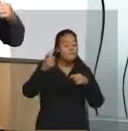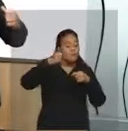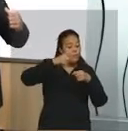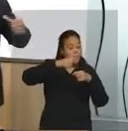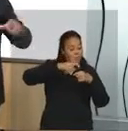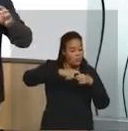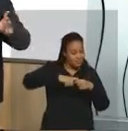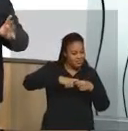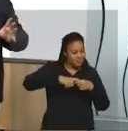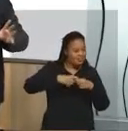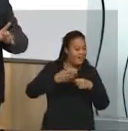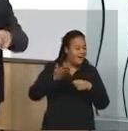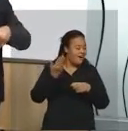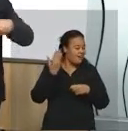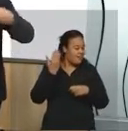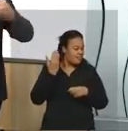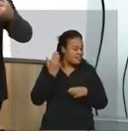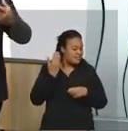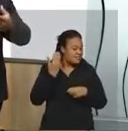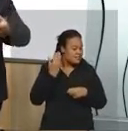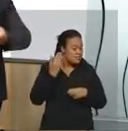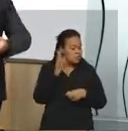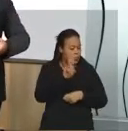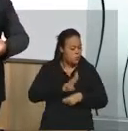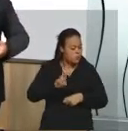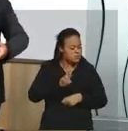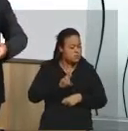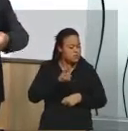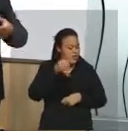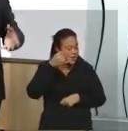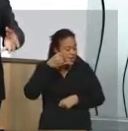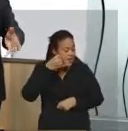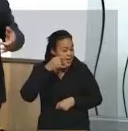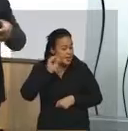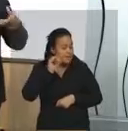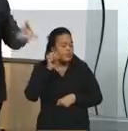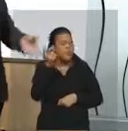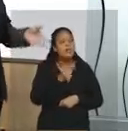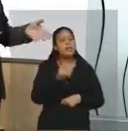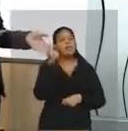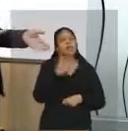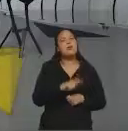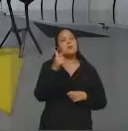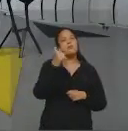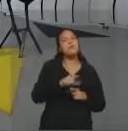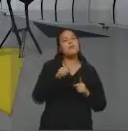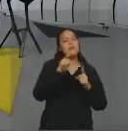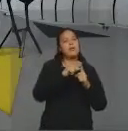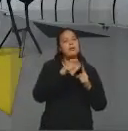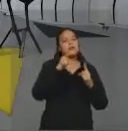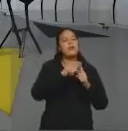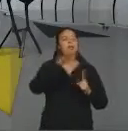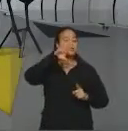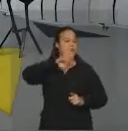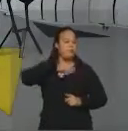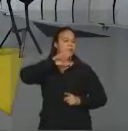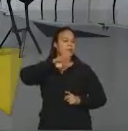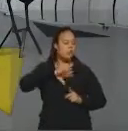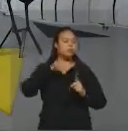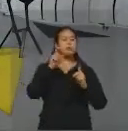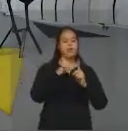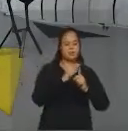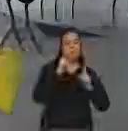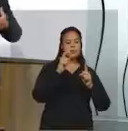lá atrás. Isso serve para que você evite a repetição. Imagina, se de toda hora a gente tivesse que ficar falando dos